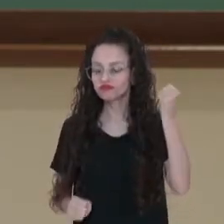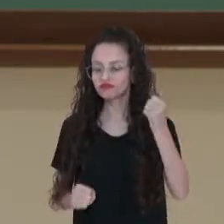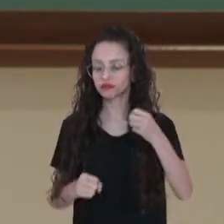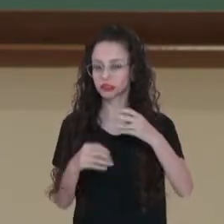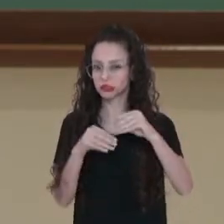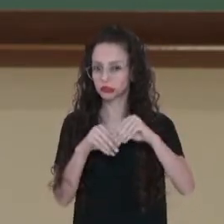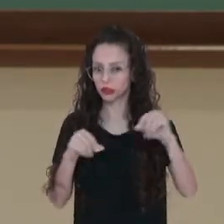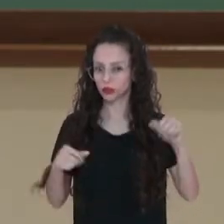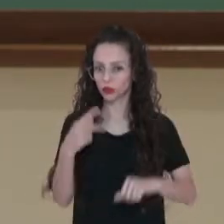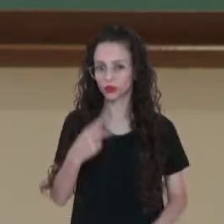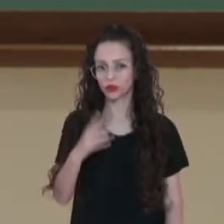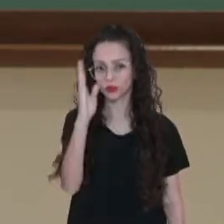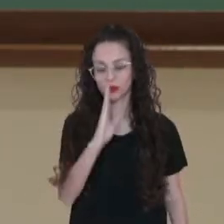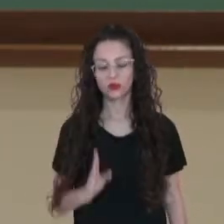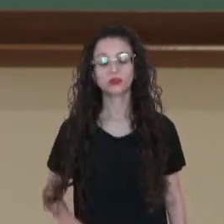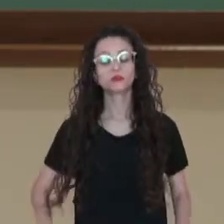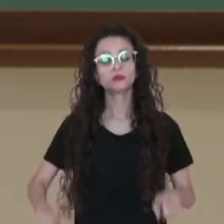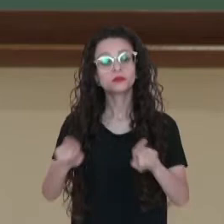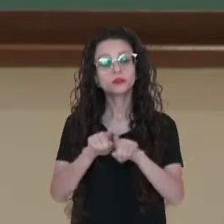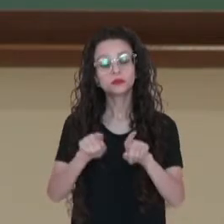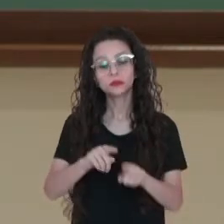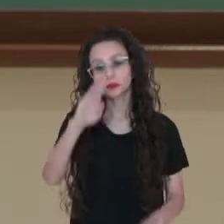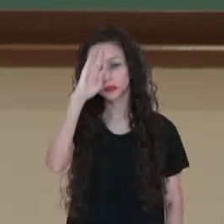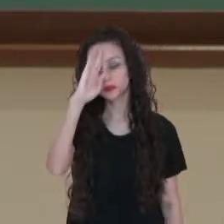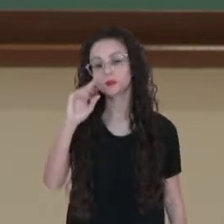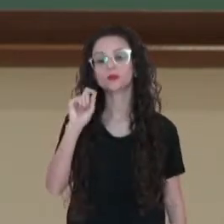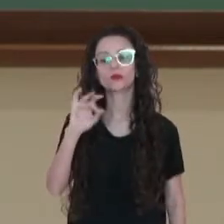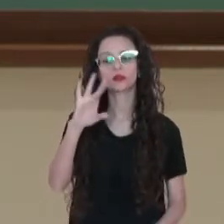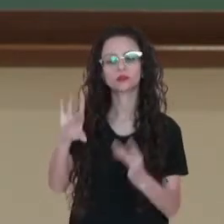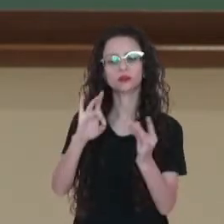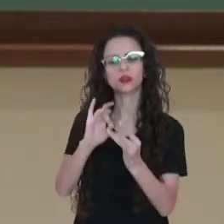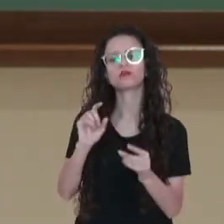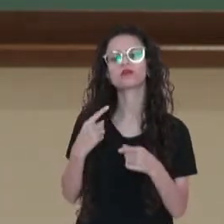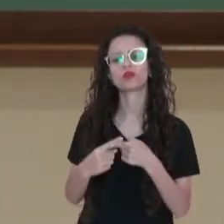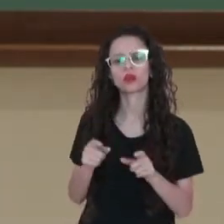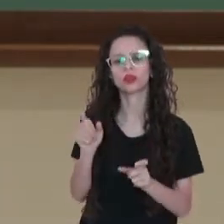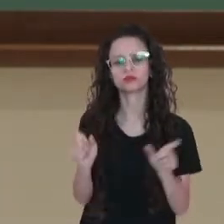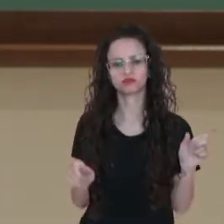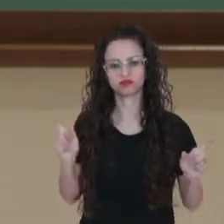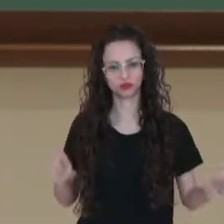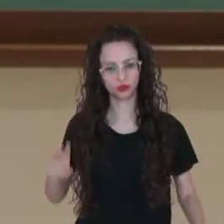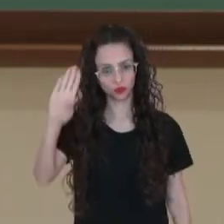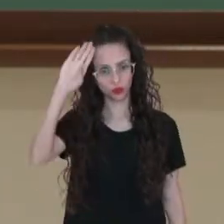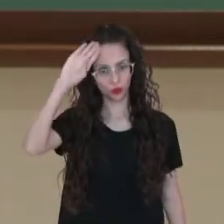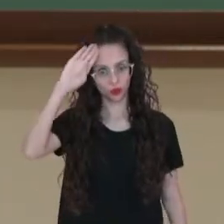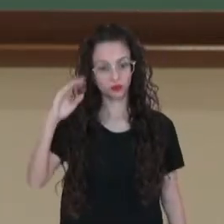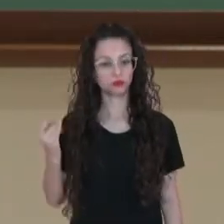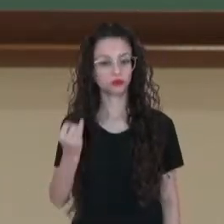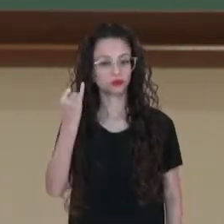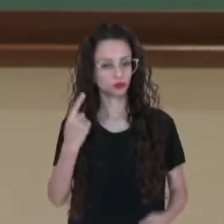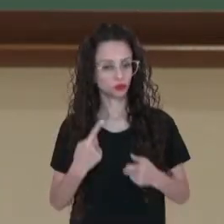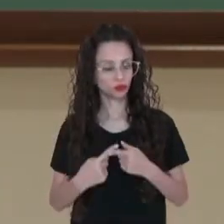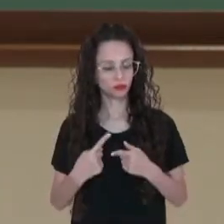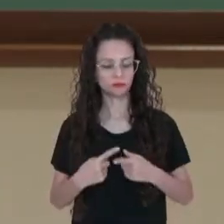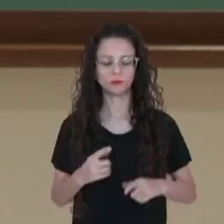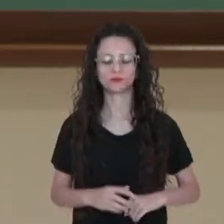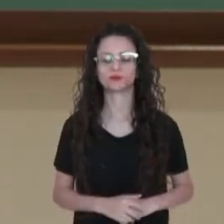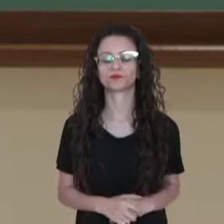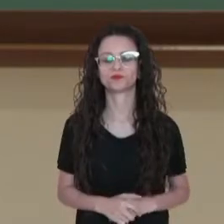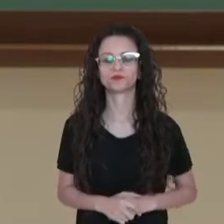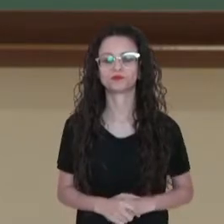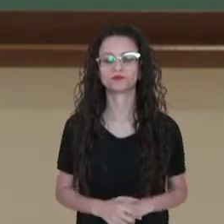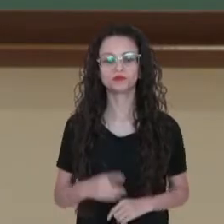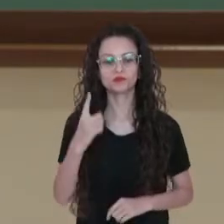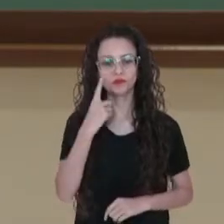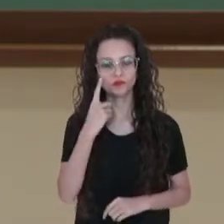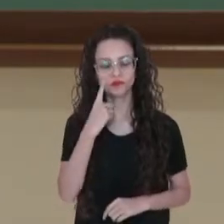falar especificamente da importância dos soldados nesse processo de expansão do território brasileiro, tá? Então veja,